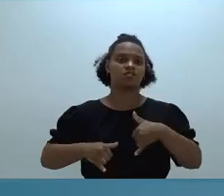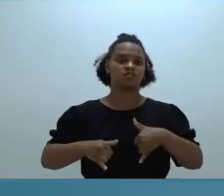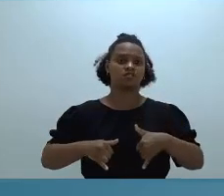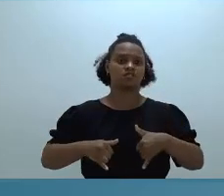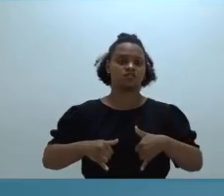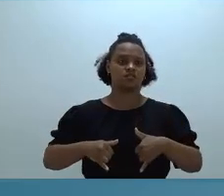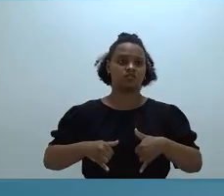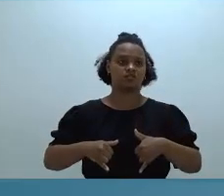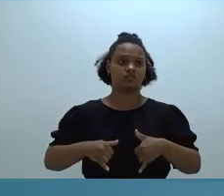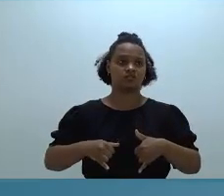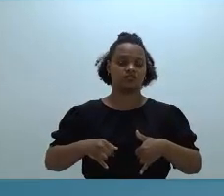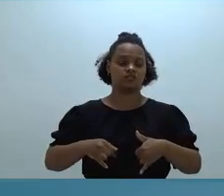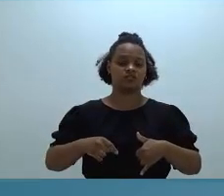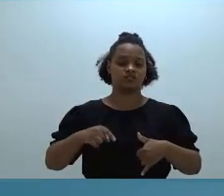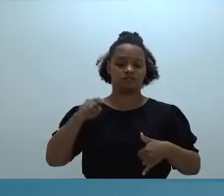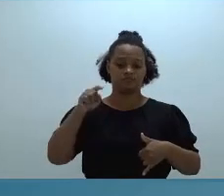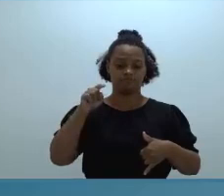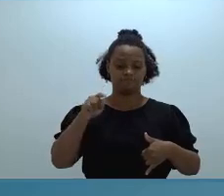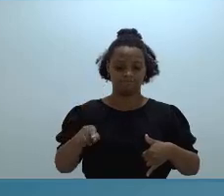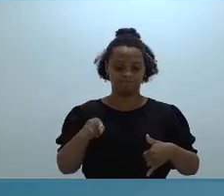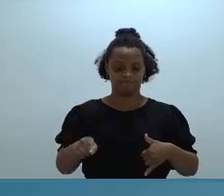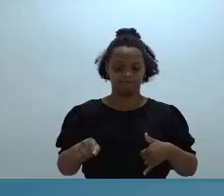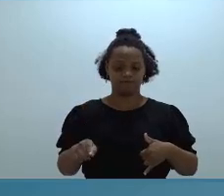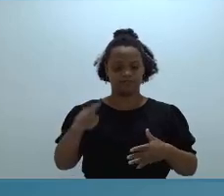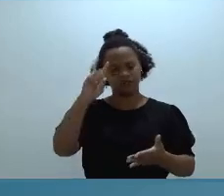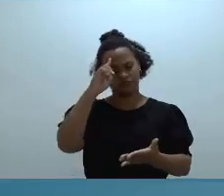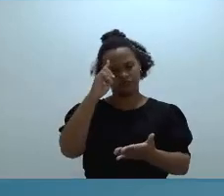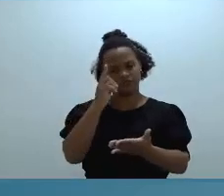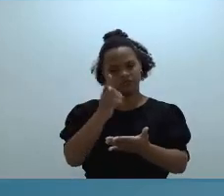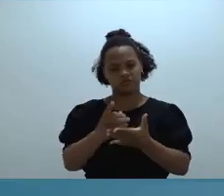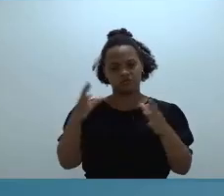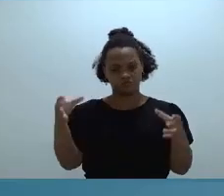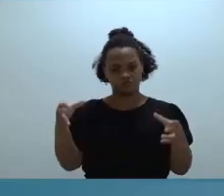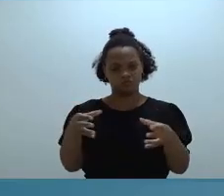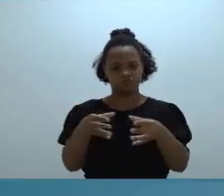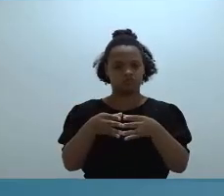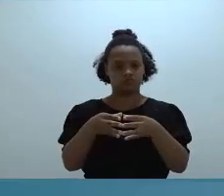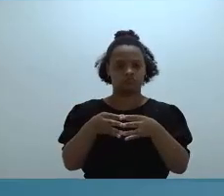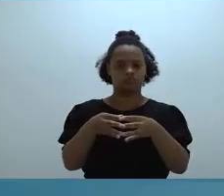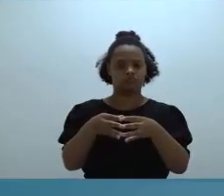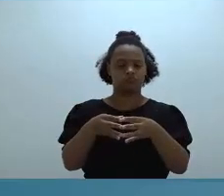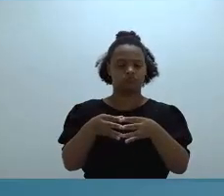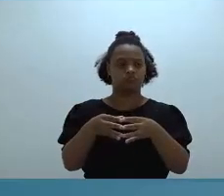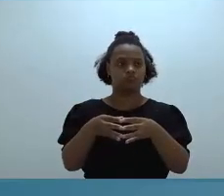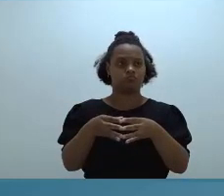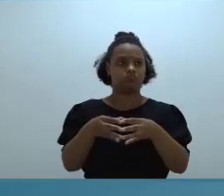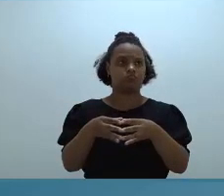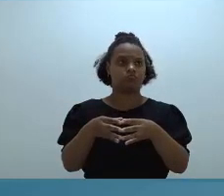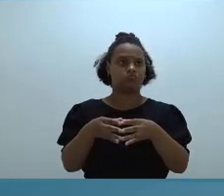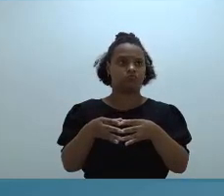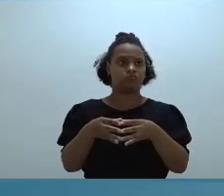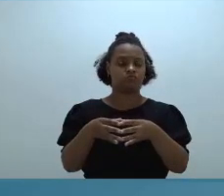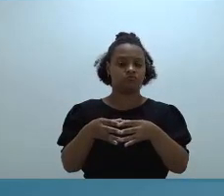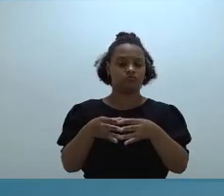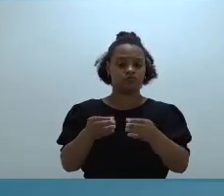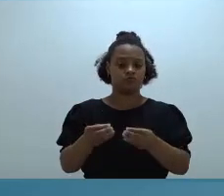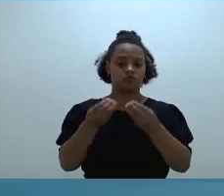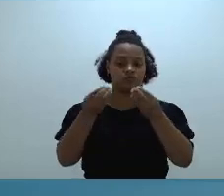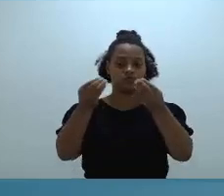ele precisa apenas de serviço de retorno, concessão de serviço específico, é essencial. Não